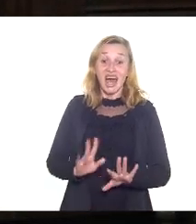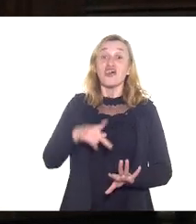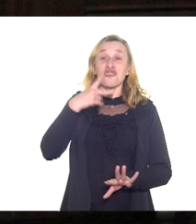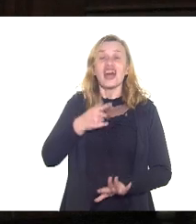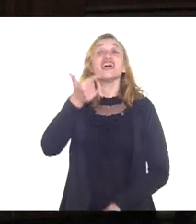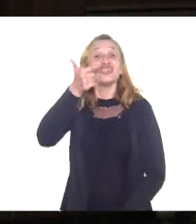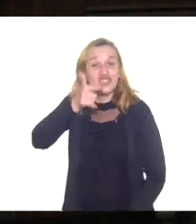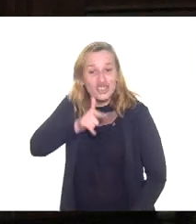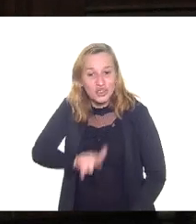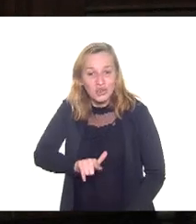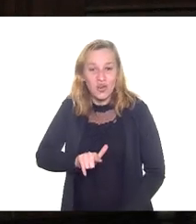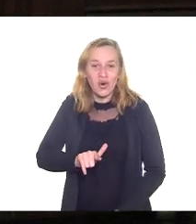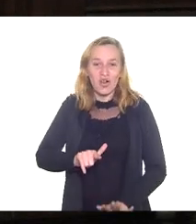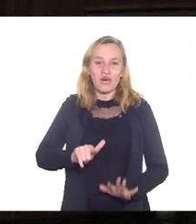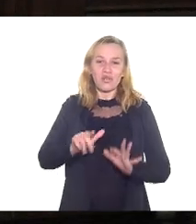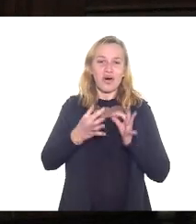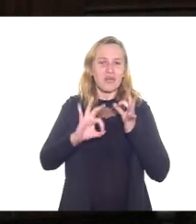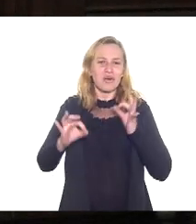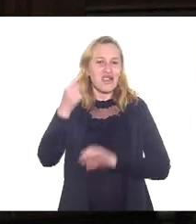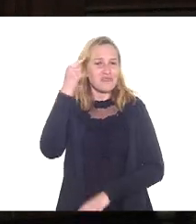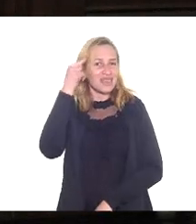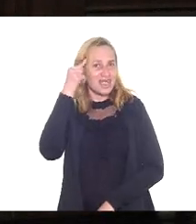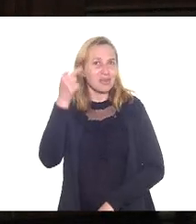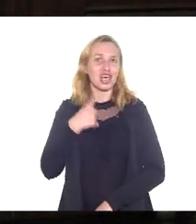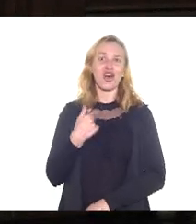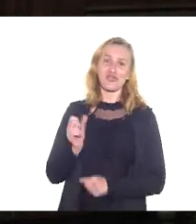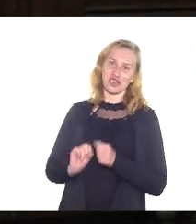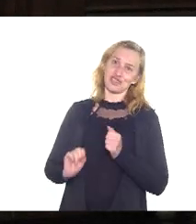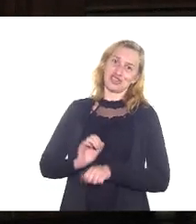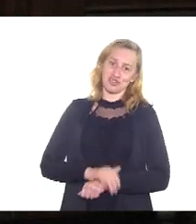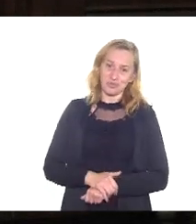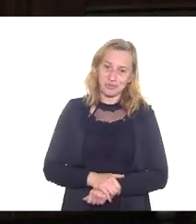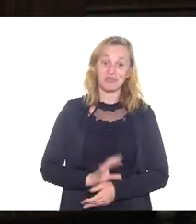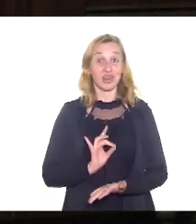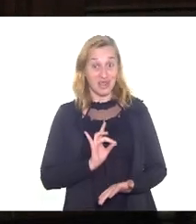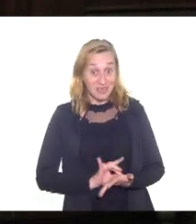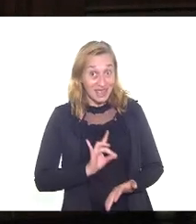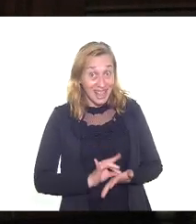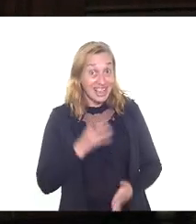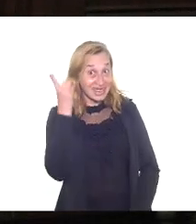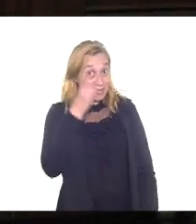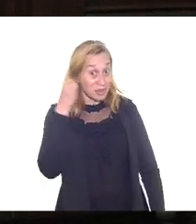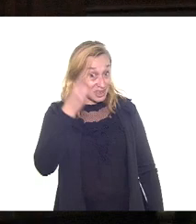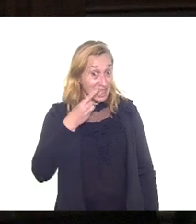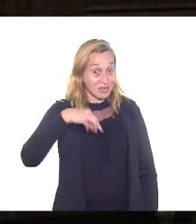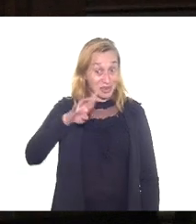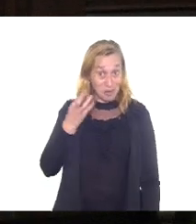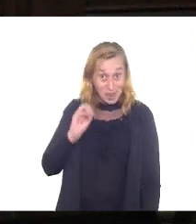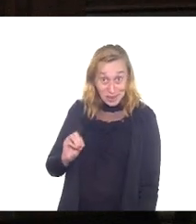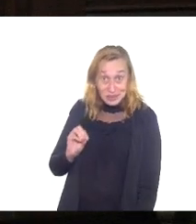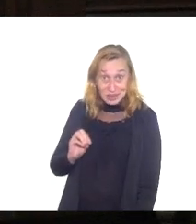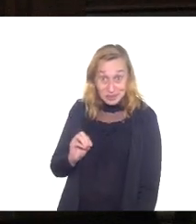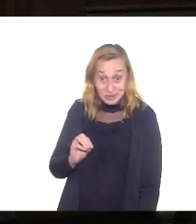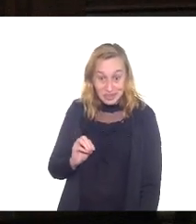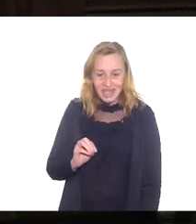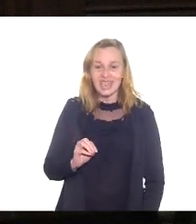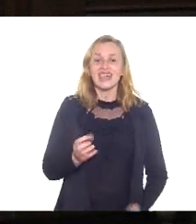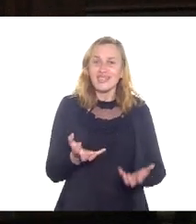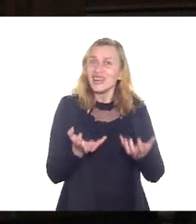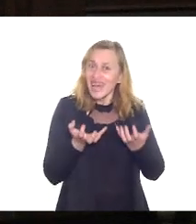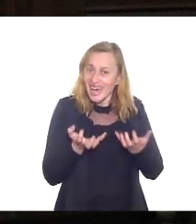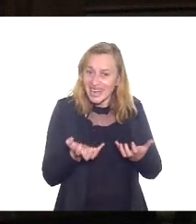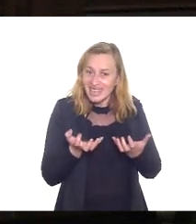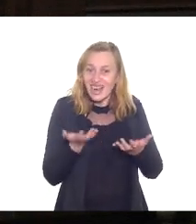eu vou falar mais uma vez de uma breve reflexão que eu fiz. Não é verdade, deputado Márcio Galberto? Estão